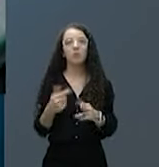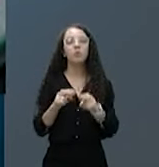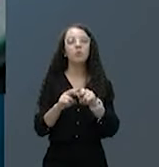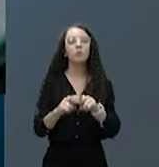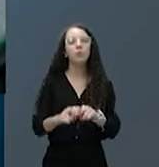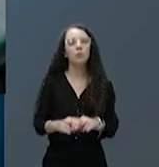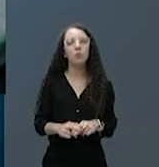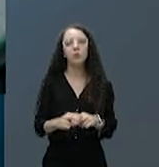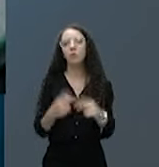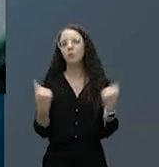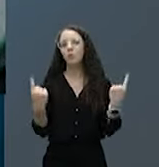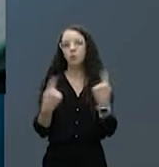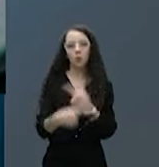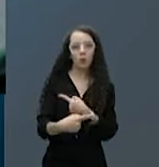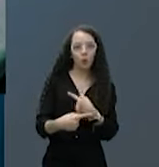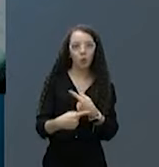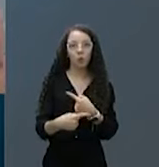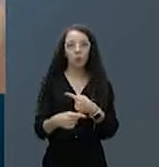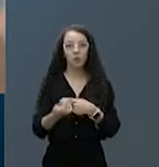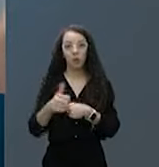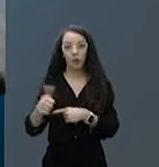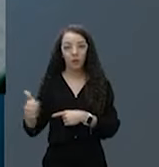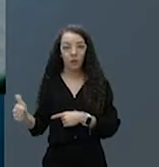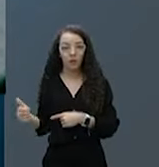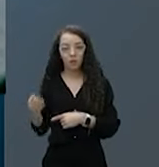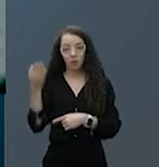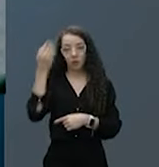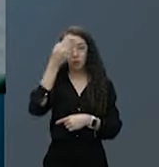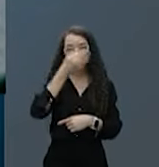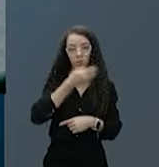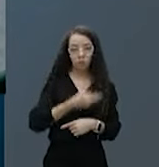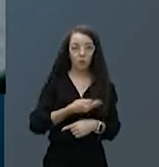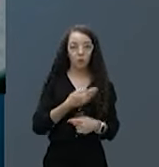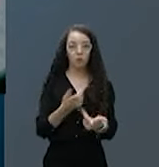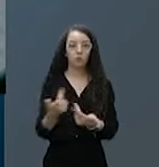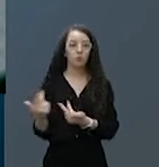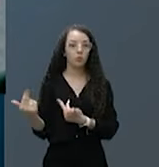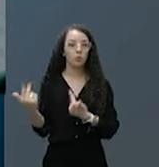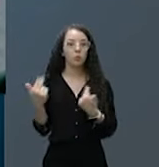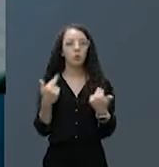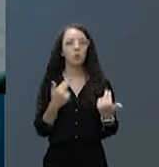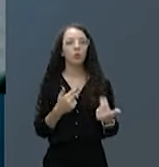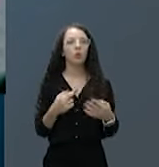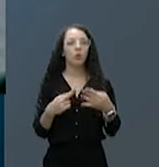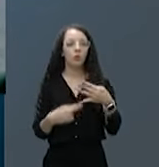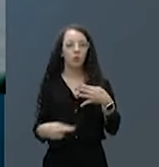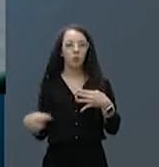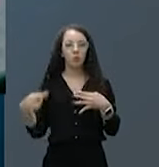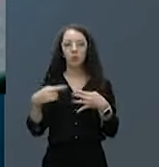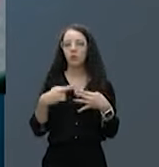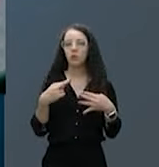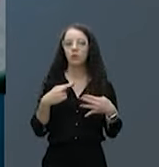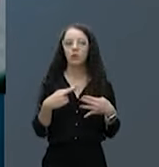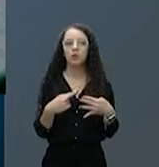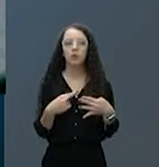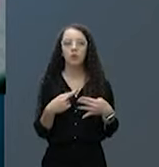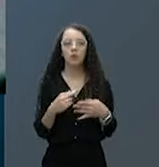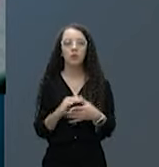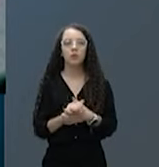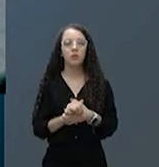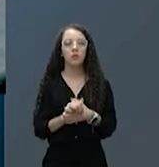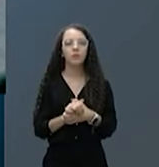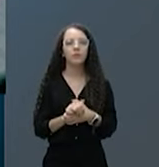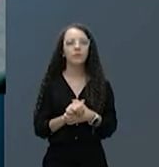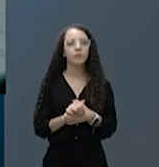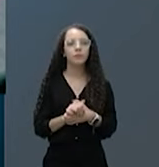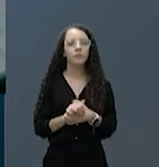análise de provas, hipótese diversa do caso presente, cujo recurso especial não ultrapassou os requisitos de